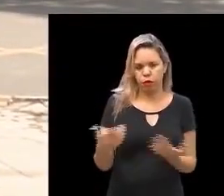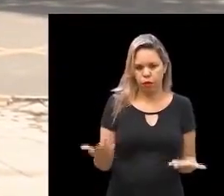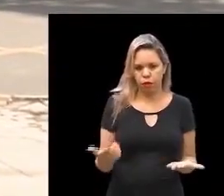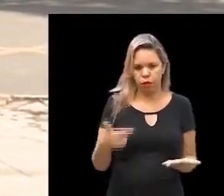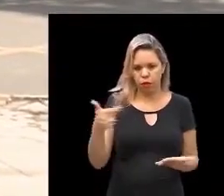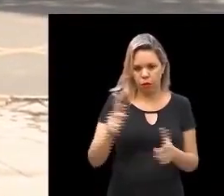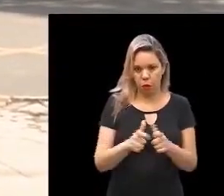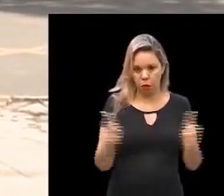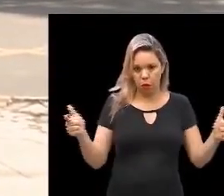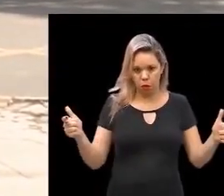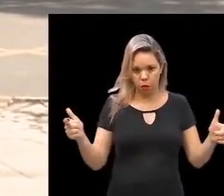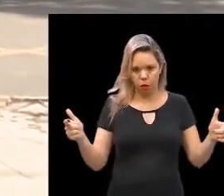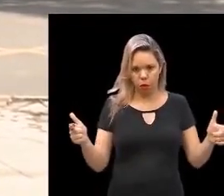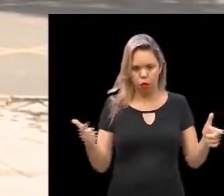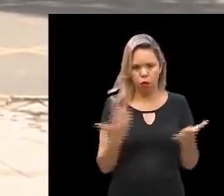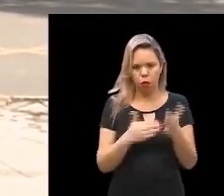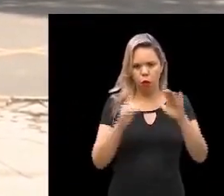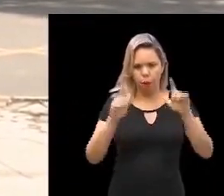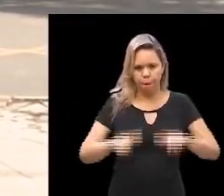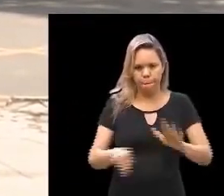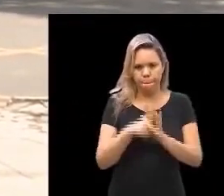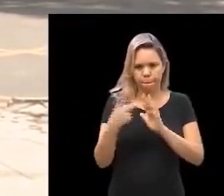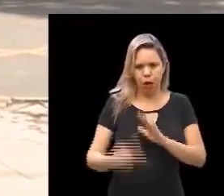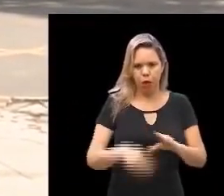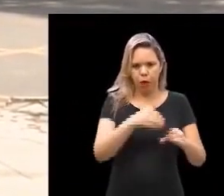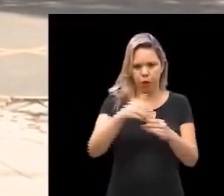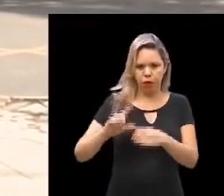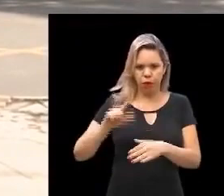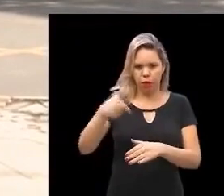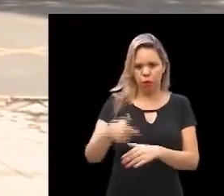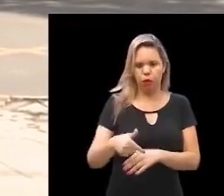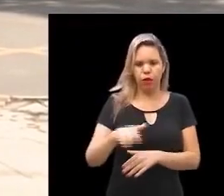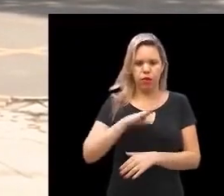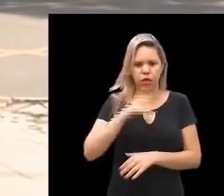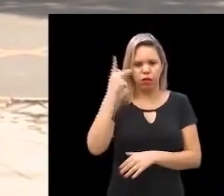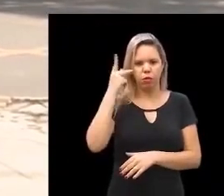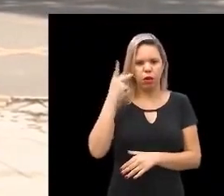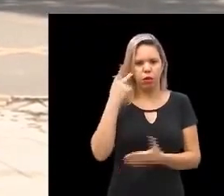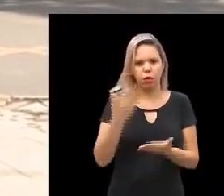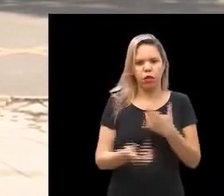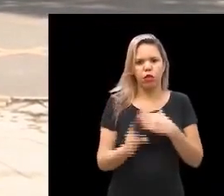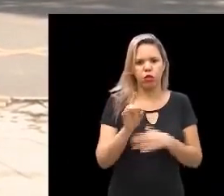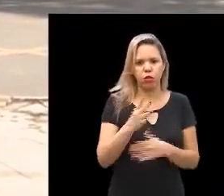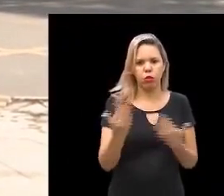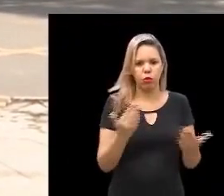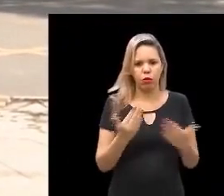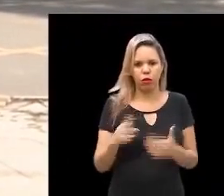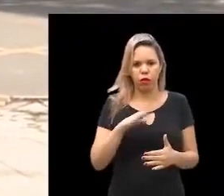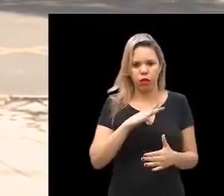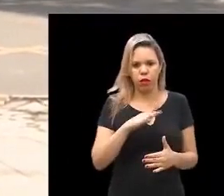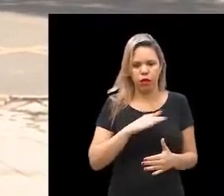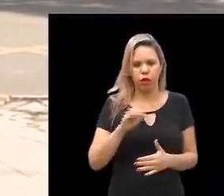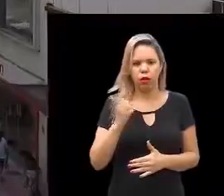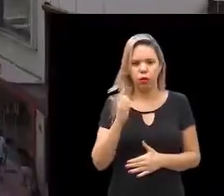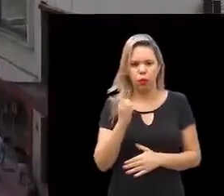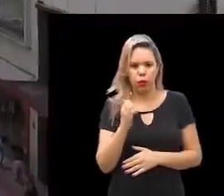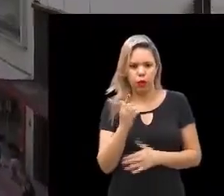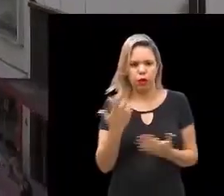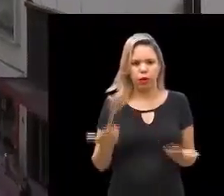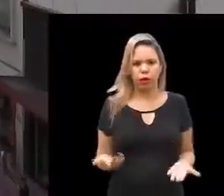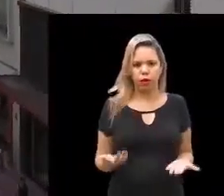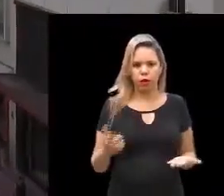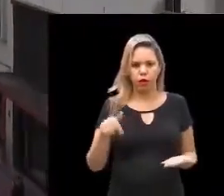o segundo maior colégio eleitoral depois da capital, perdendo apenas para a cidade de Guarulhos.